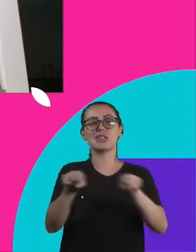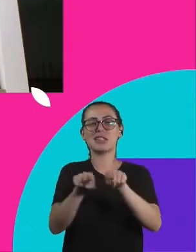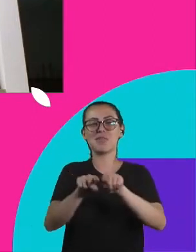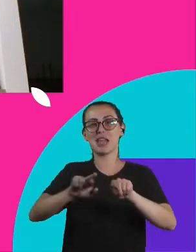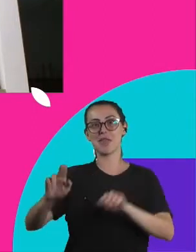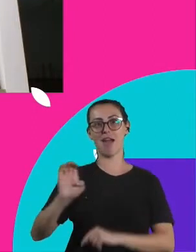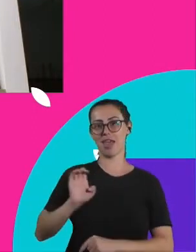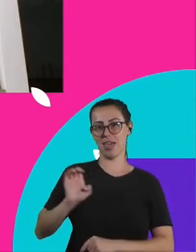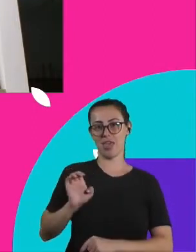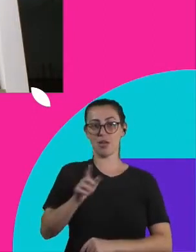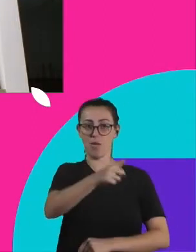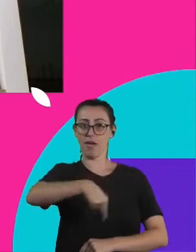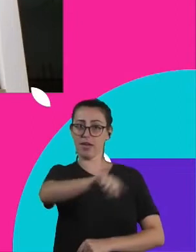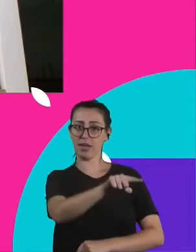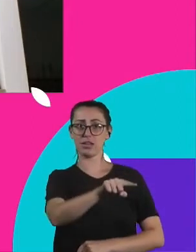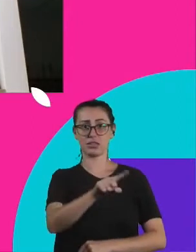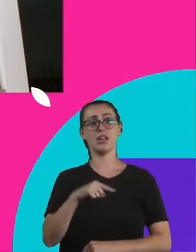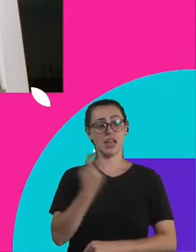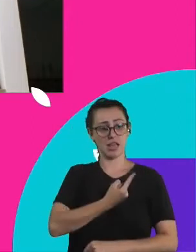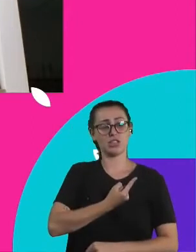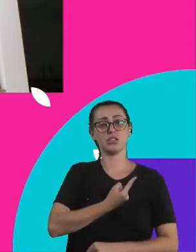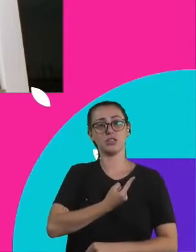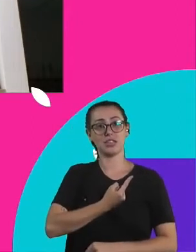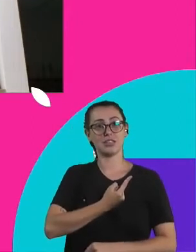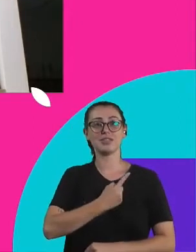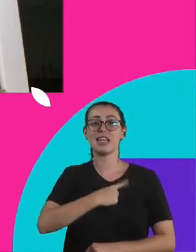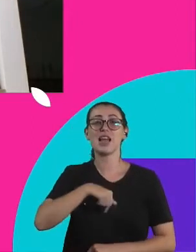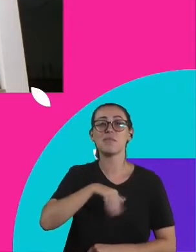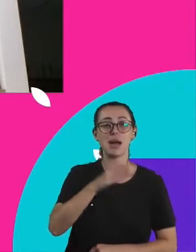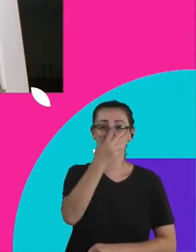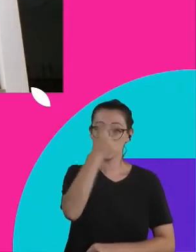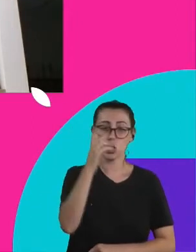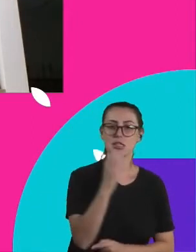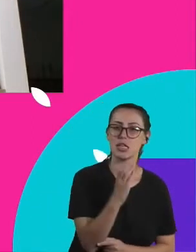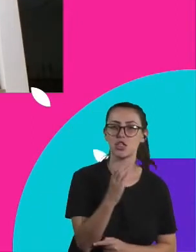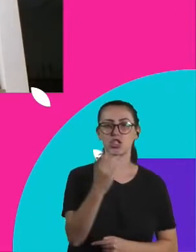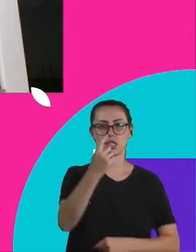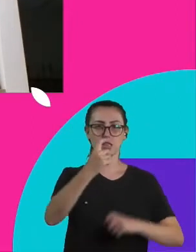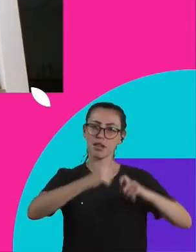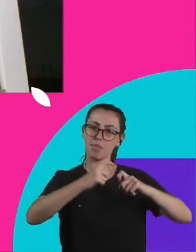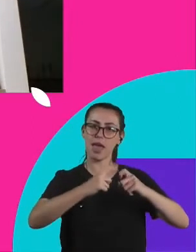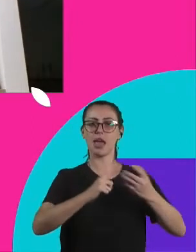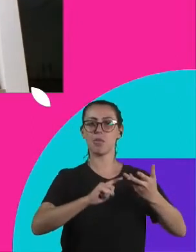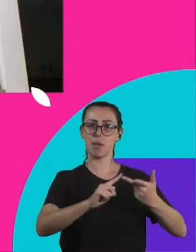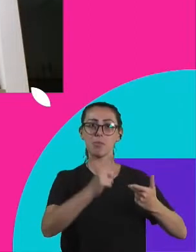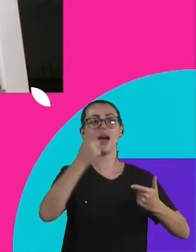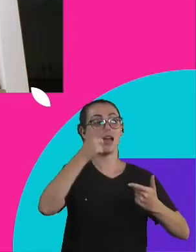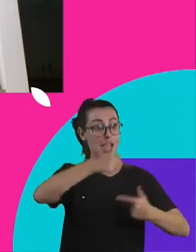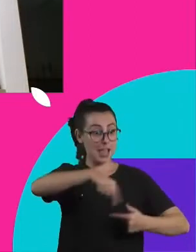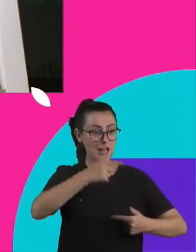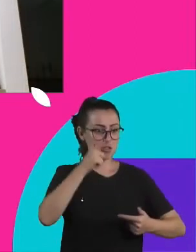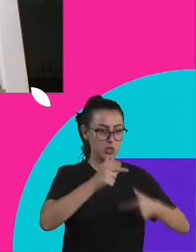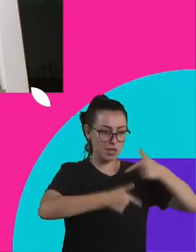elite, a gente teria muito mais cientistas, médicos e muito mais profissionais qualificados, e aí sim o país se desenvolveria. O que significa